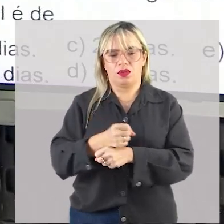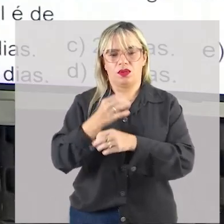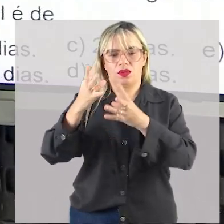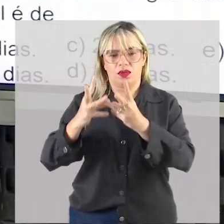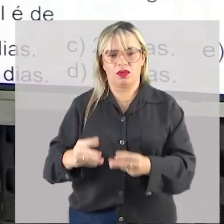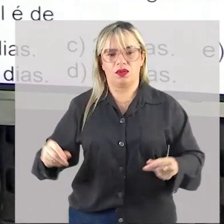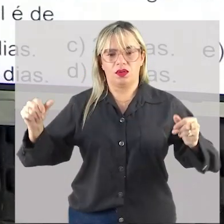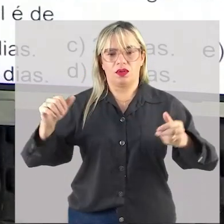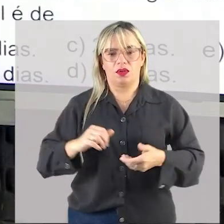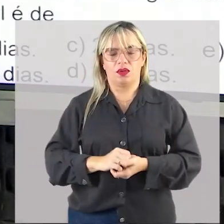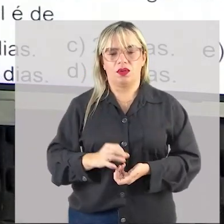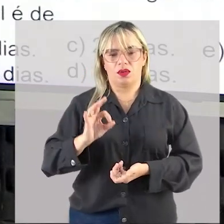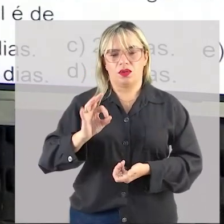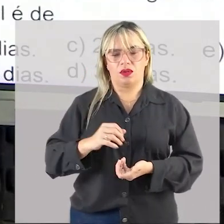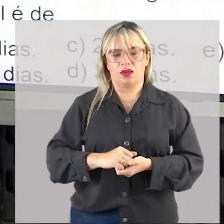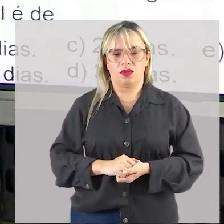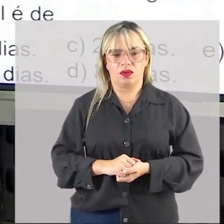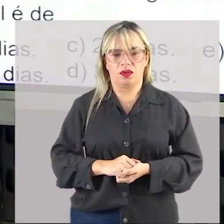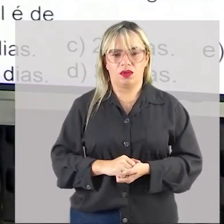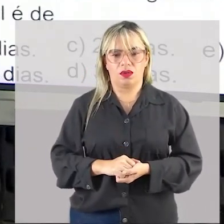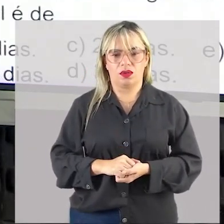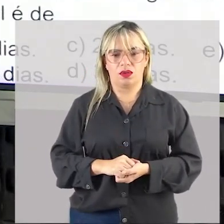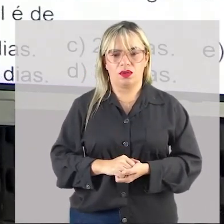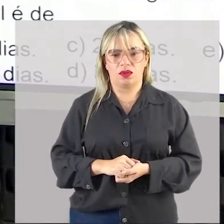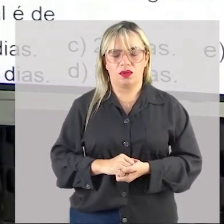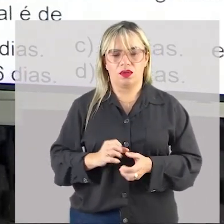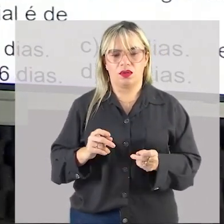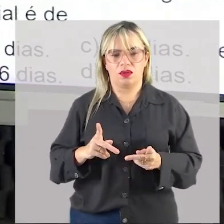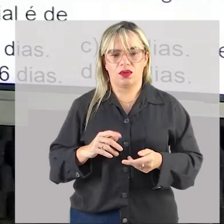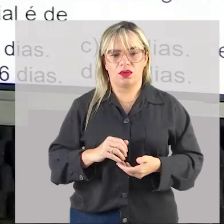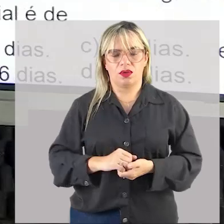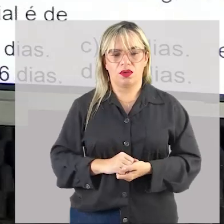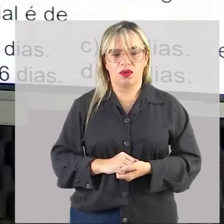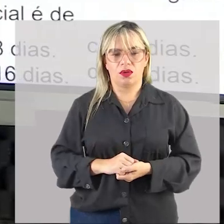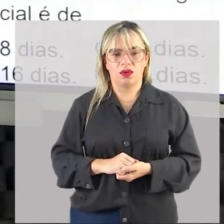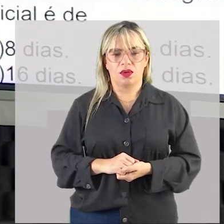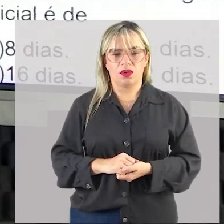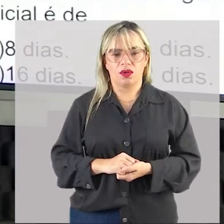desintegrando. Já dá, Léo? Deu? Pronto.